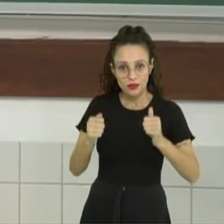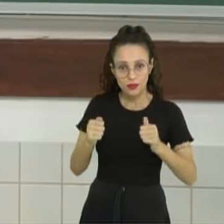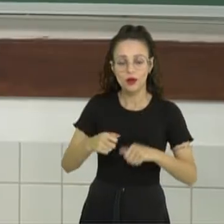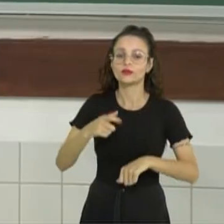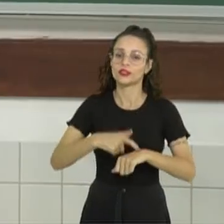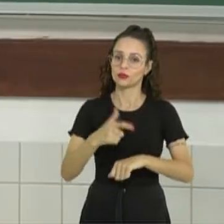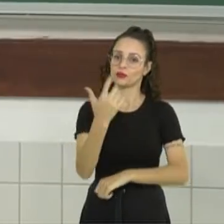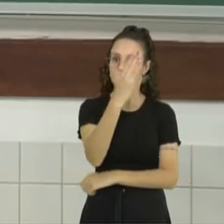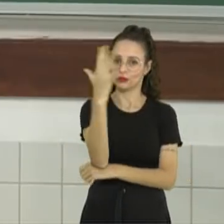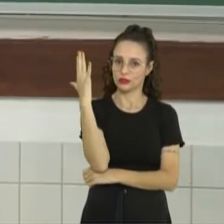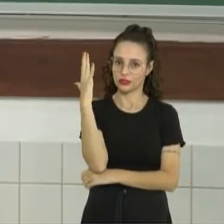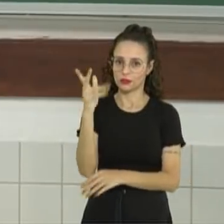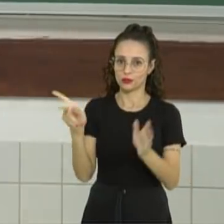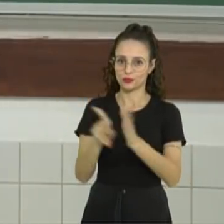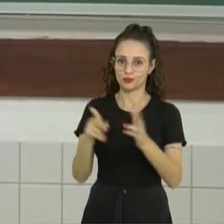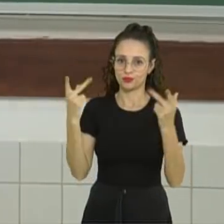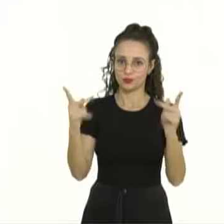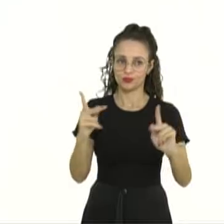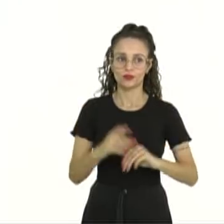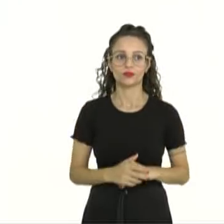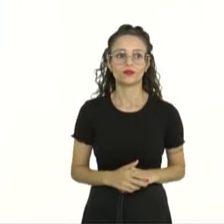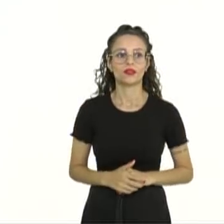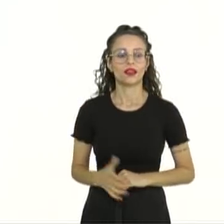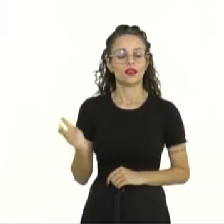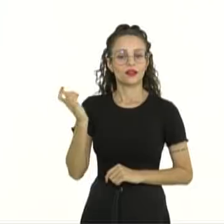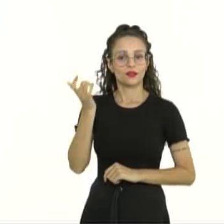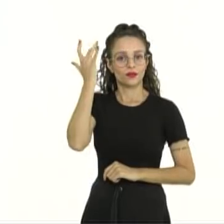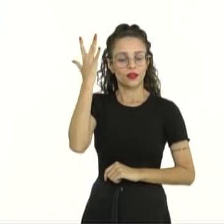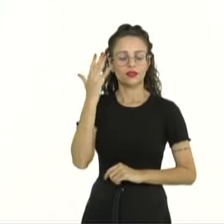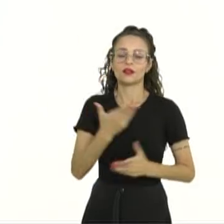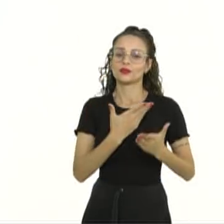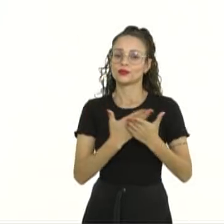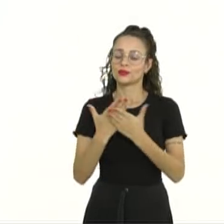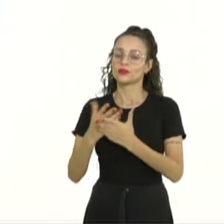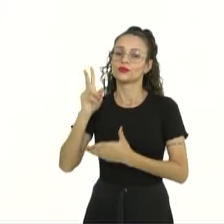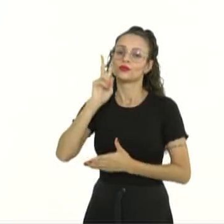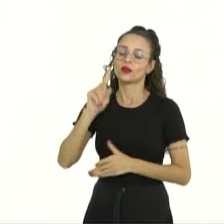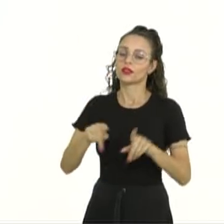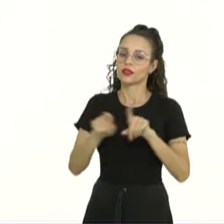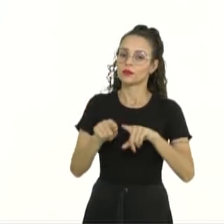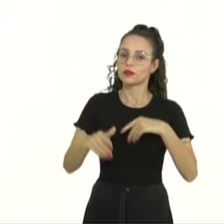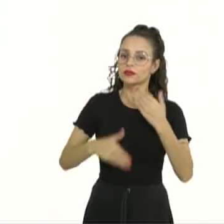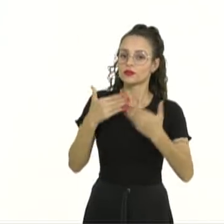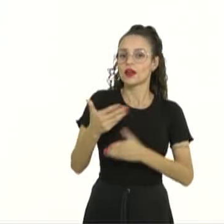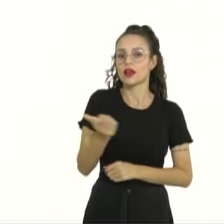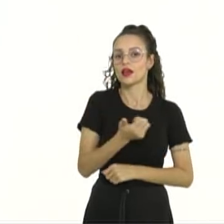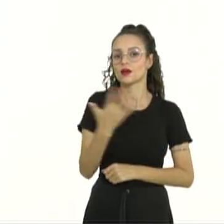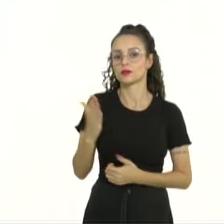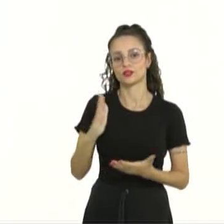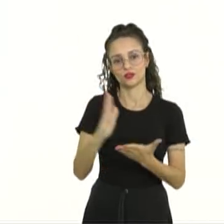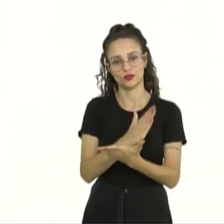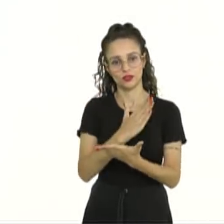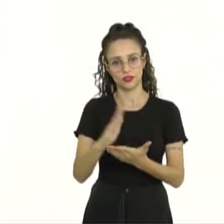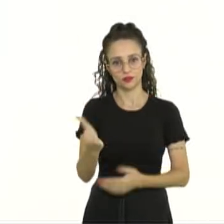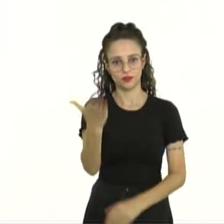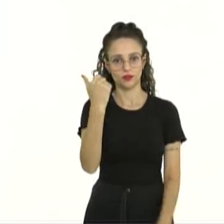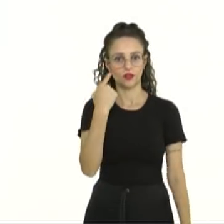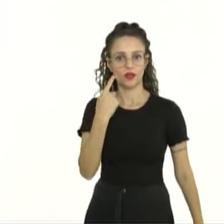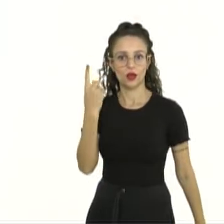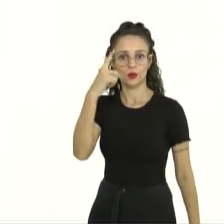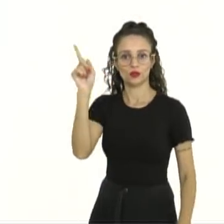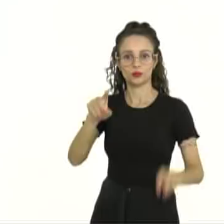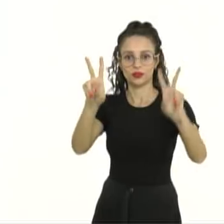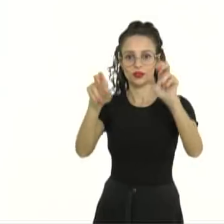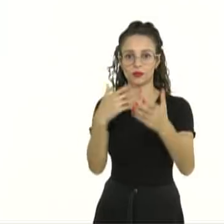da natureza. Para facilitar o estudo da história, os historiadores também desenvolveram algumas divisões. Vamos para o nosso último tema